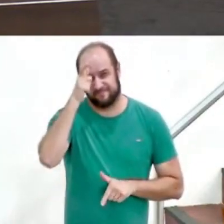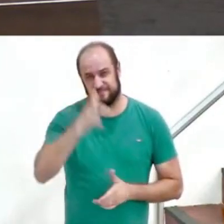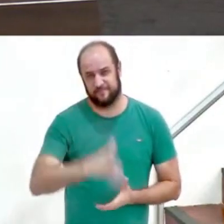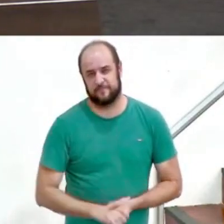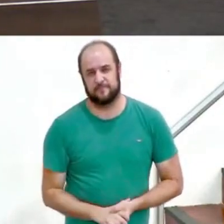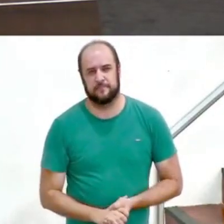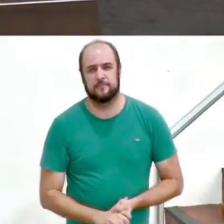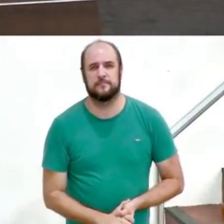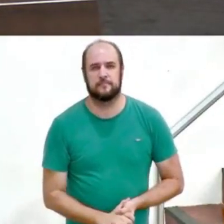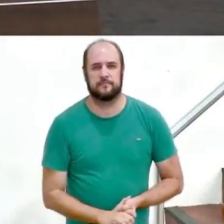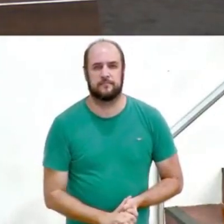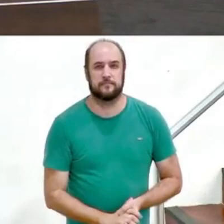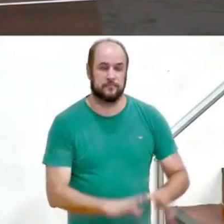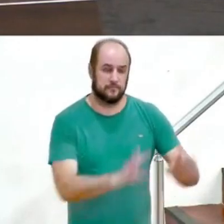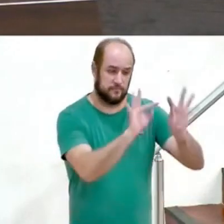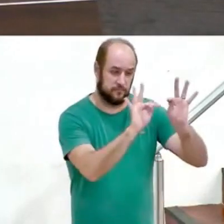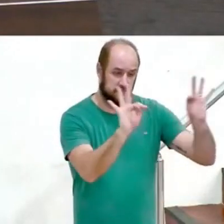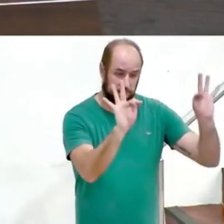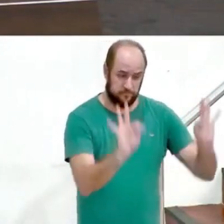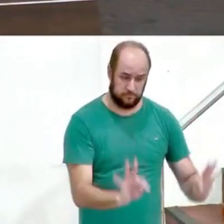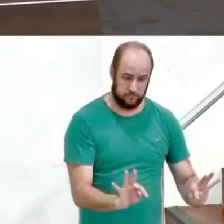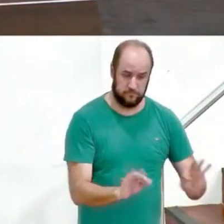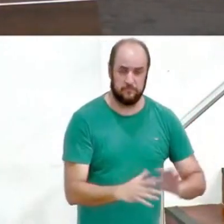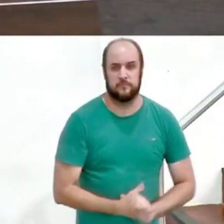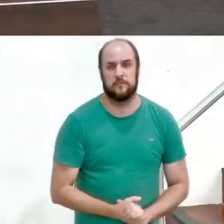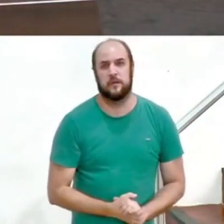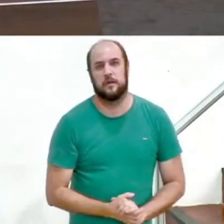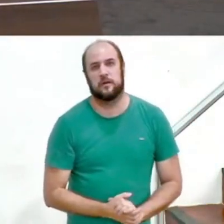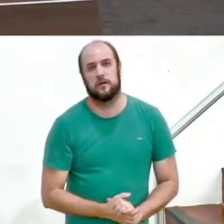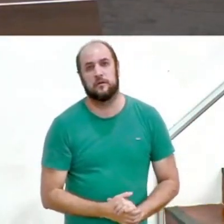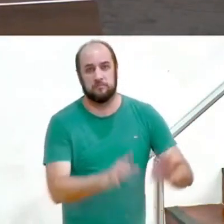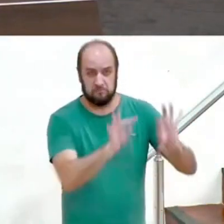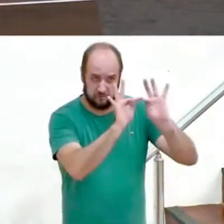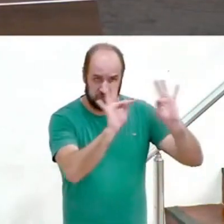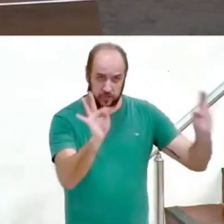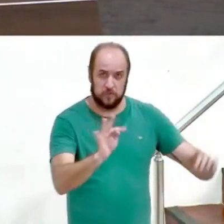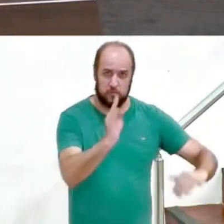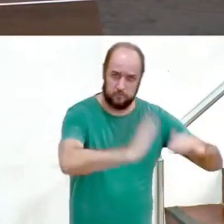O tabernáculo é construído. O templo é construído.